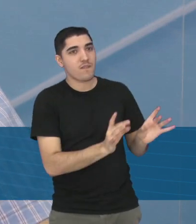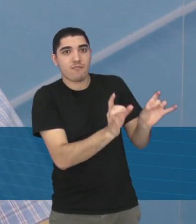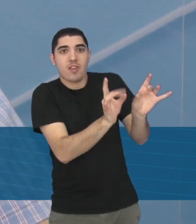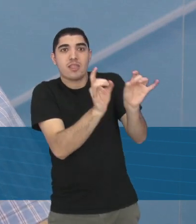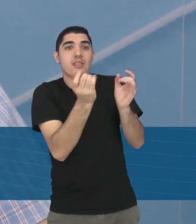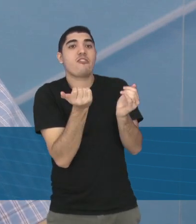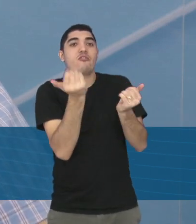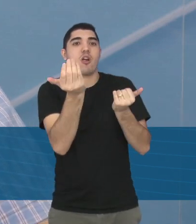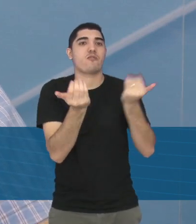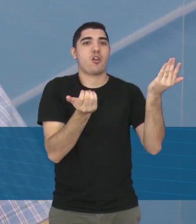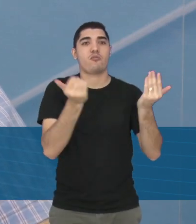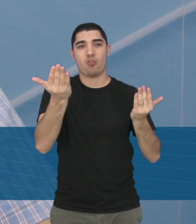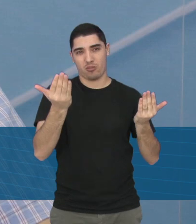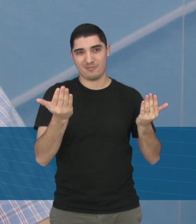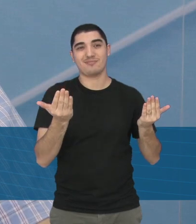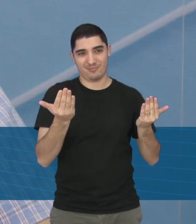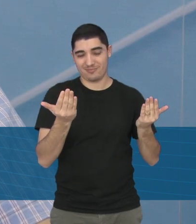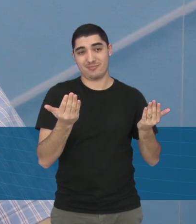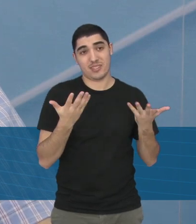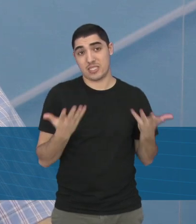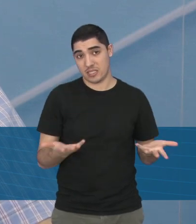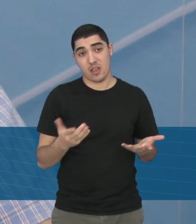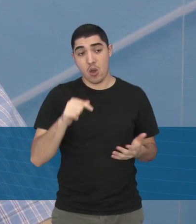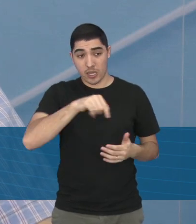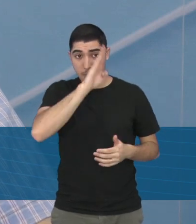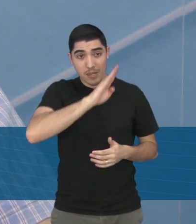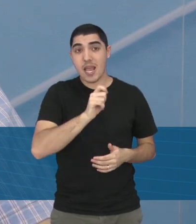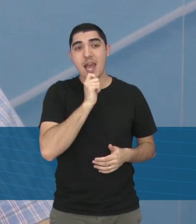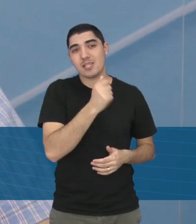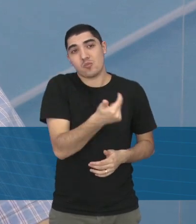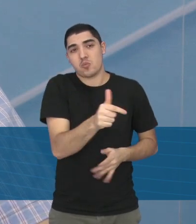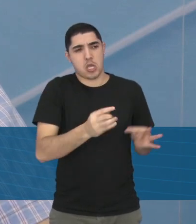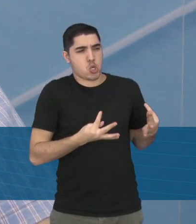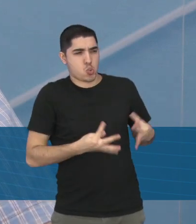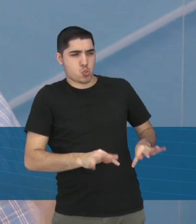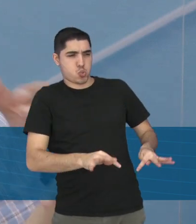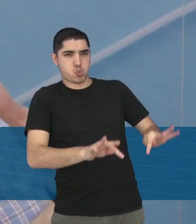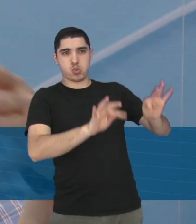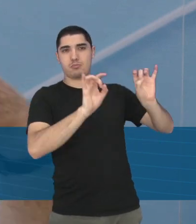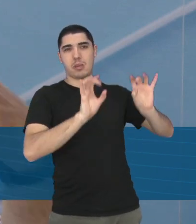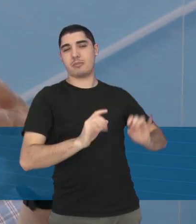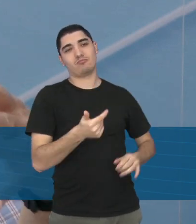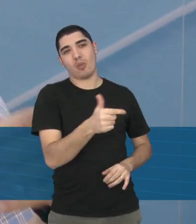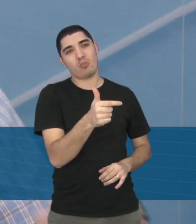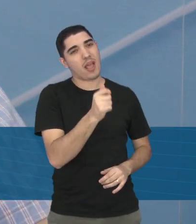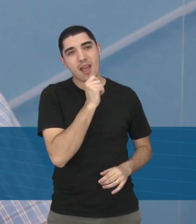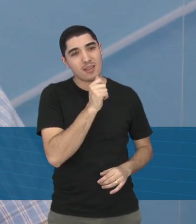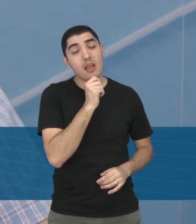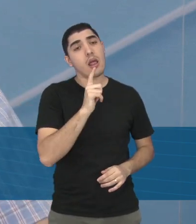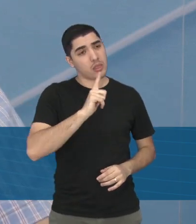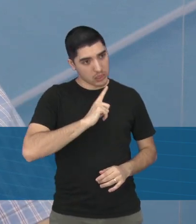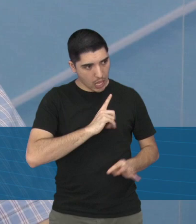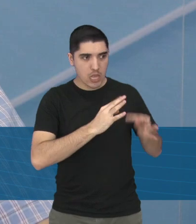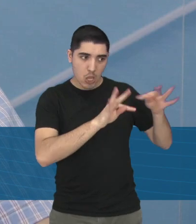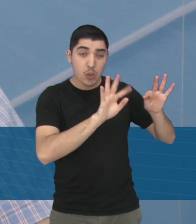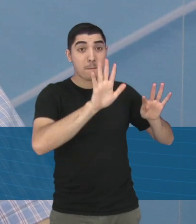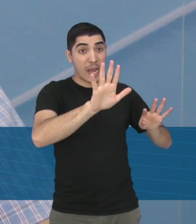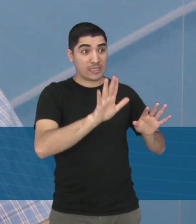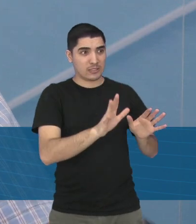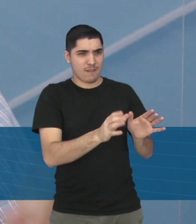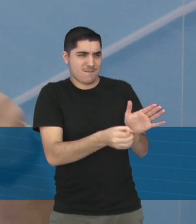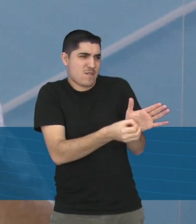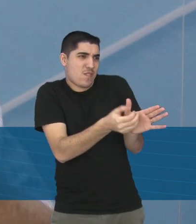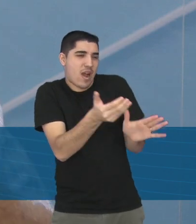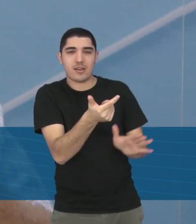somos exportadores de commodities. Nós não temos muitas tecnologias que nós exportamos. Temos algumas, mas não muitas. E esses